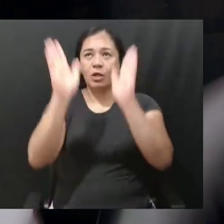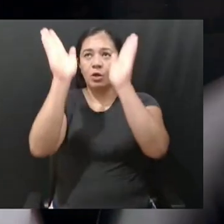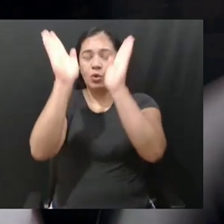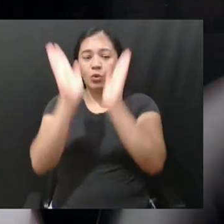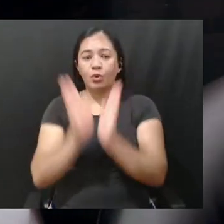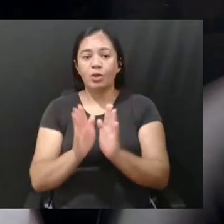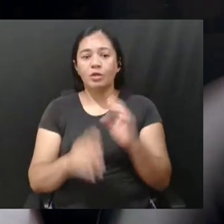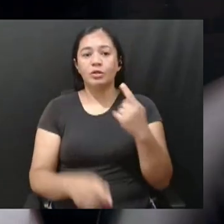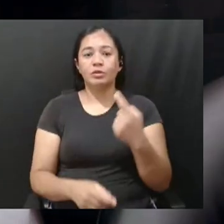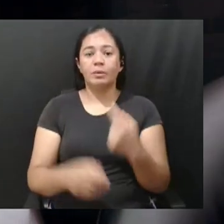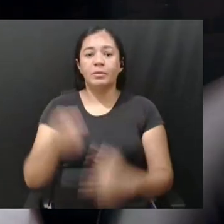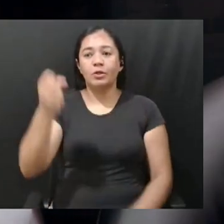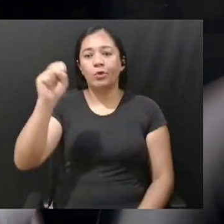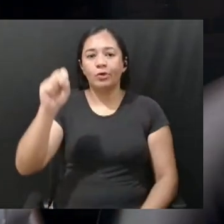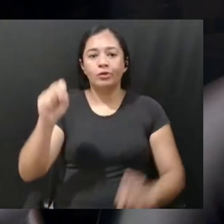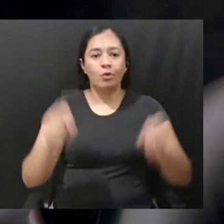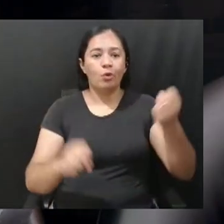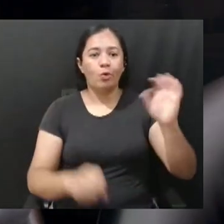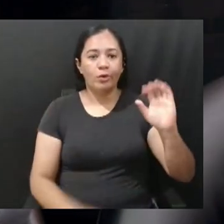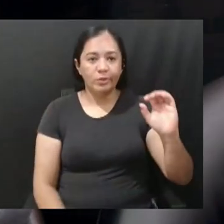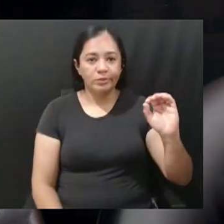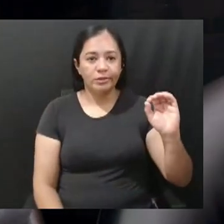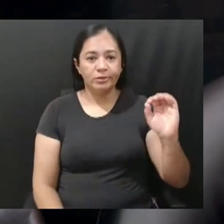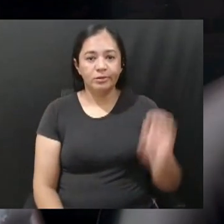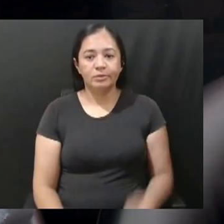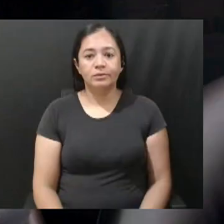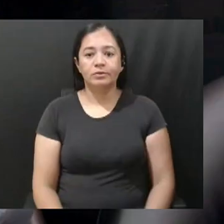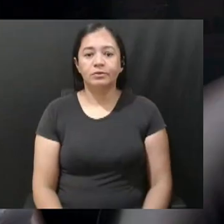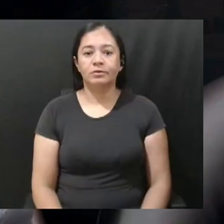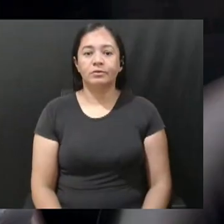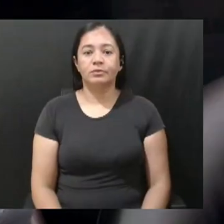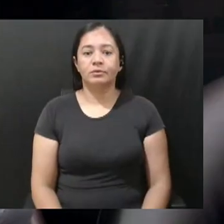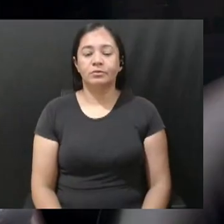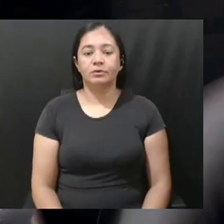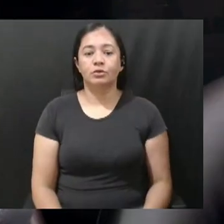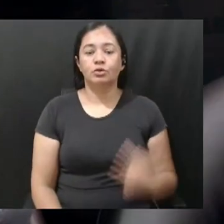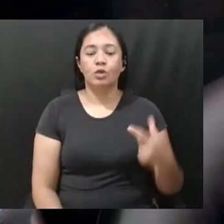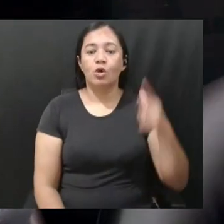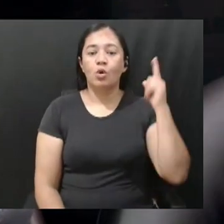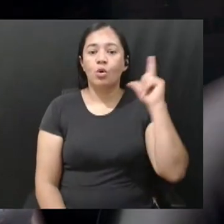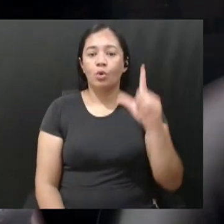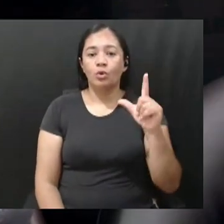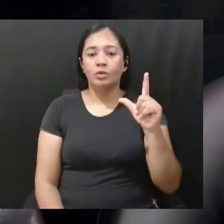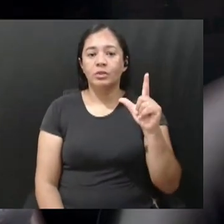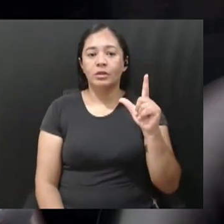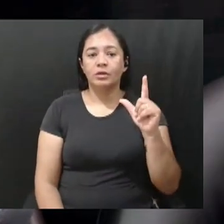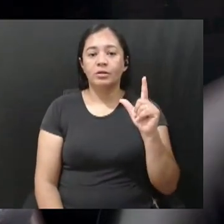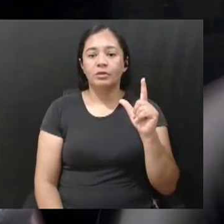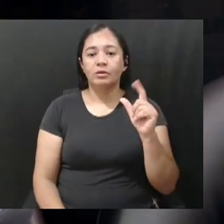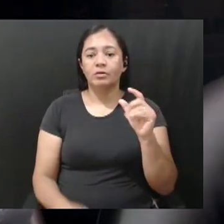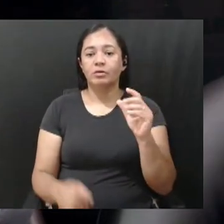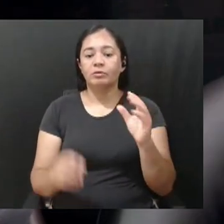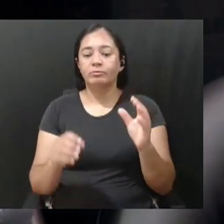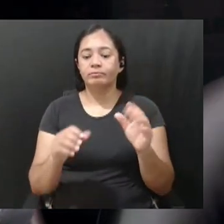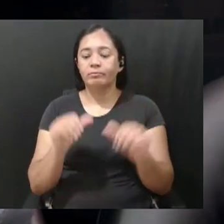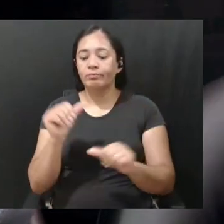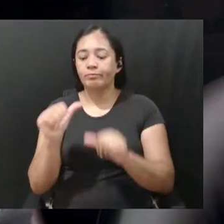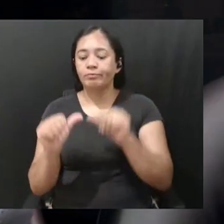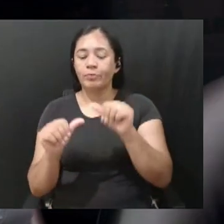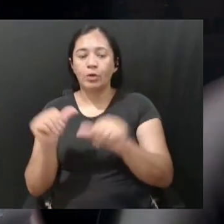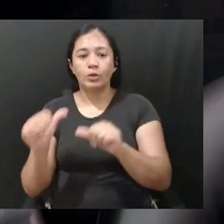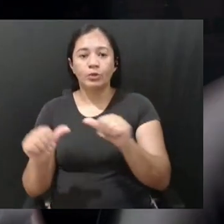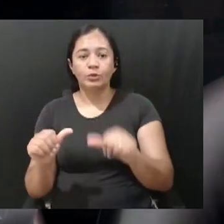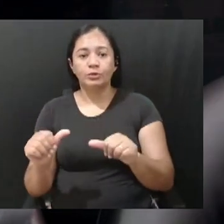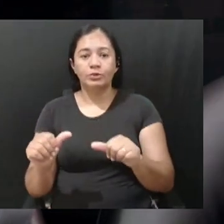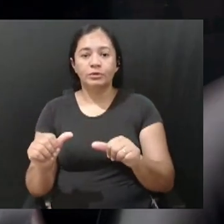Uhum. E assim, quando a gente consegue meio que desmontar, né? pensando, né, eu não gosto muito desse termo,